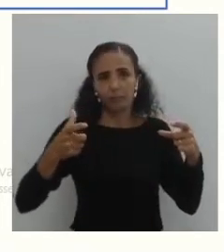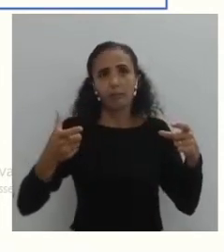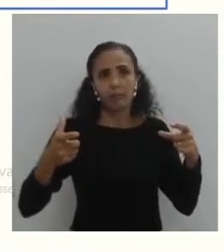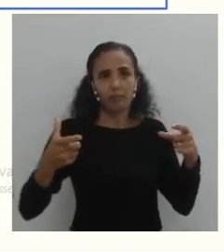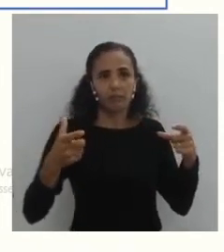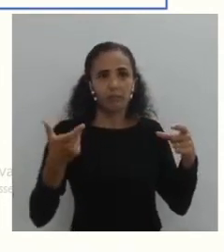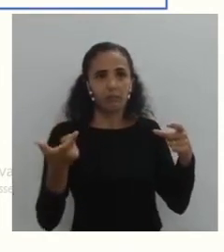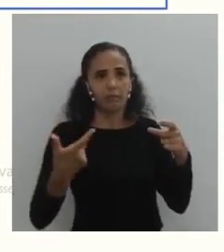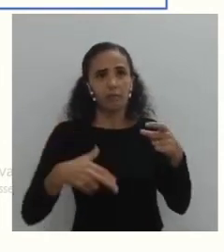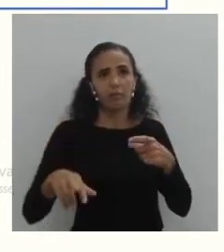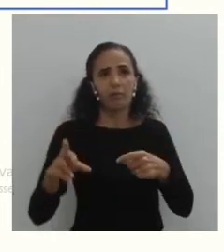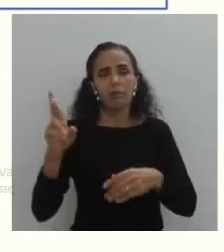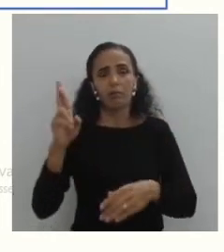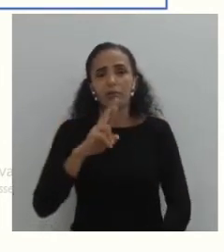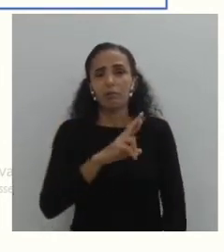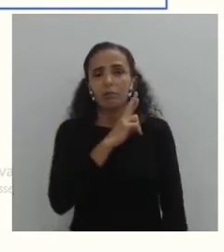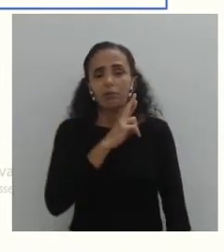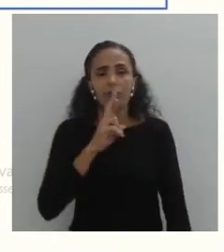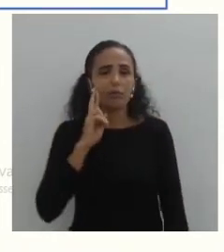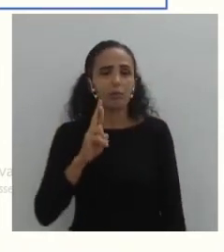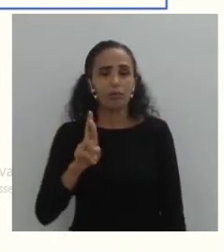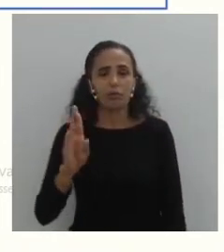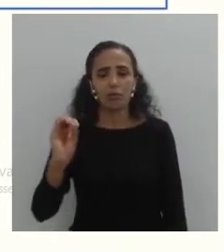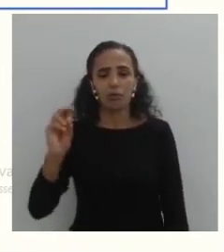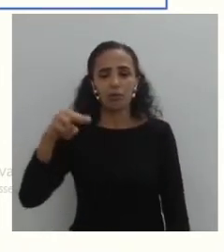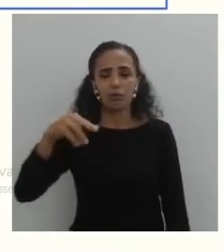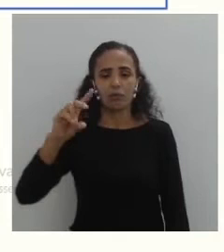está em Rondônia,